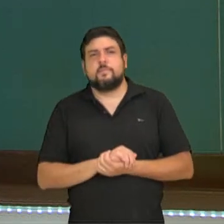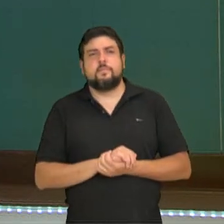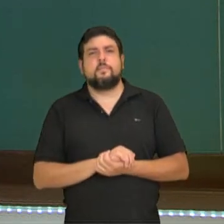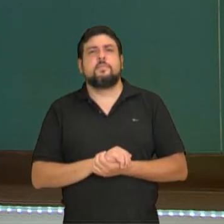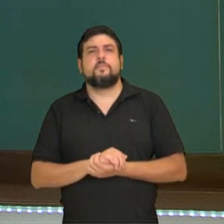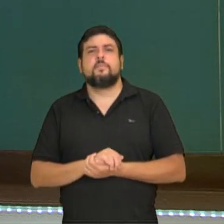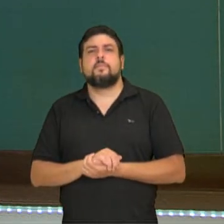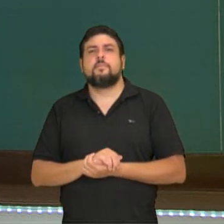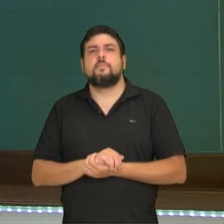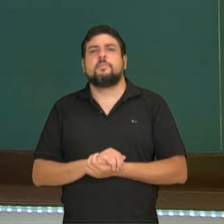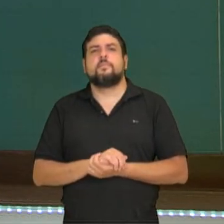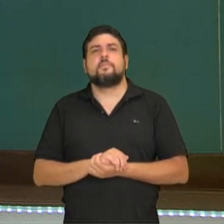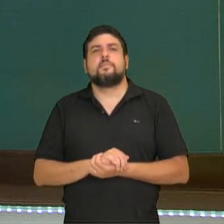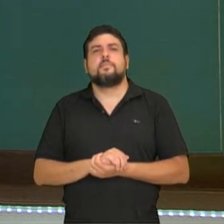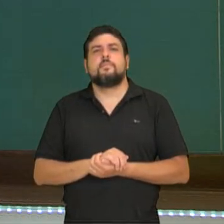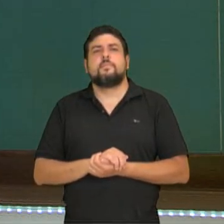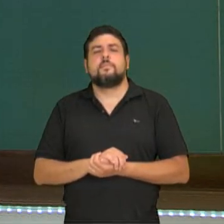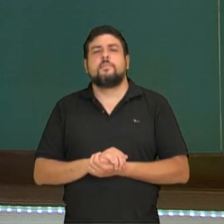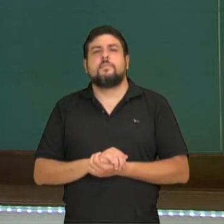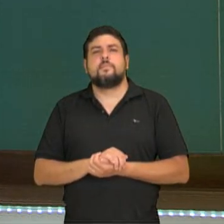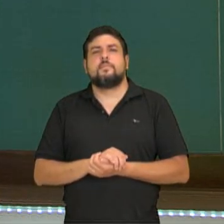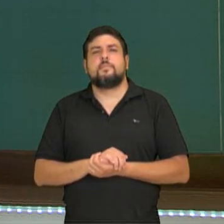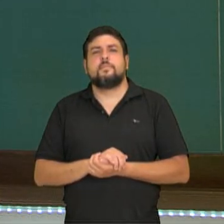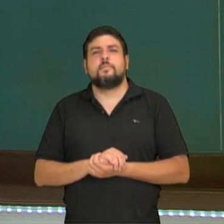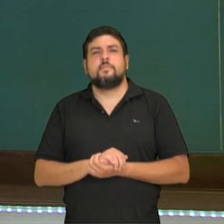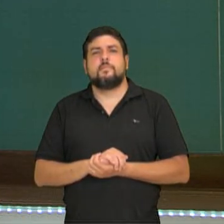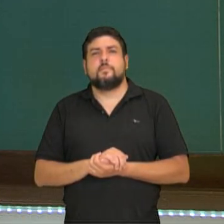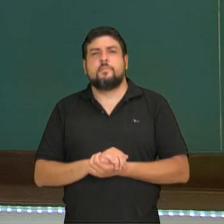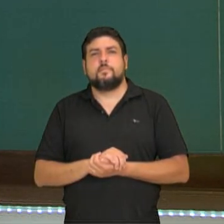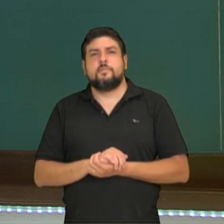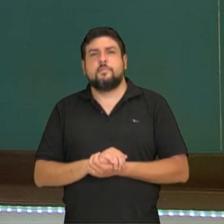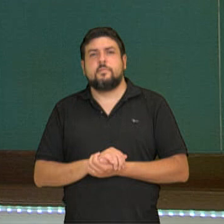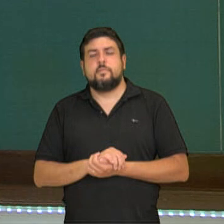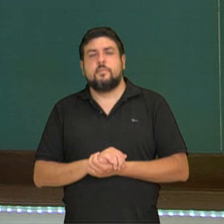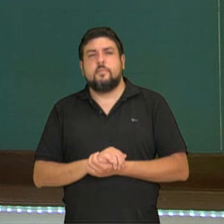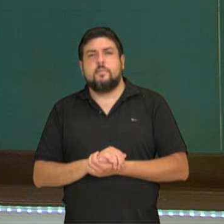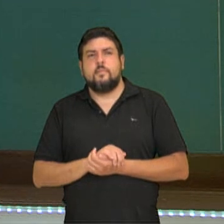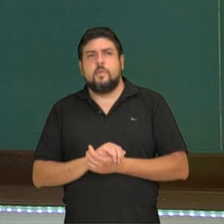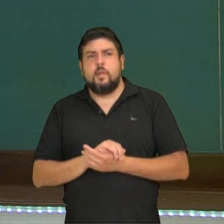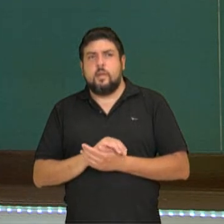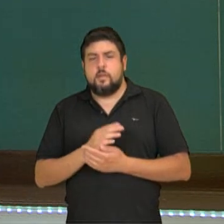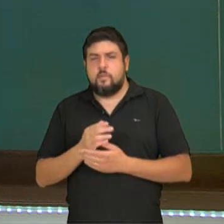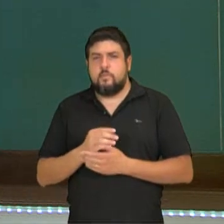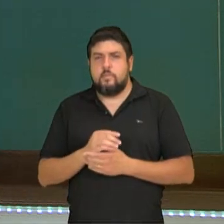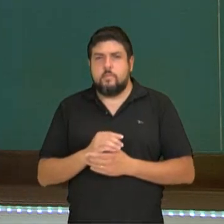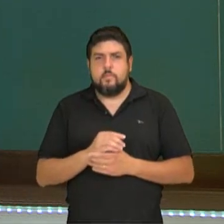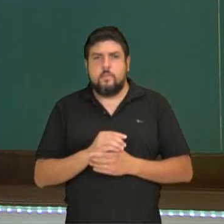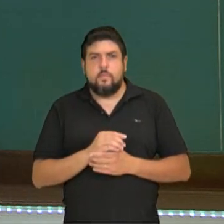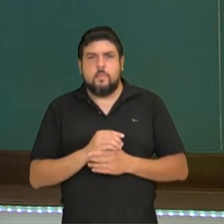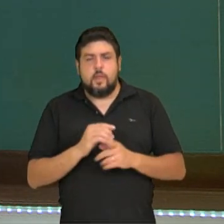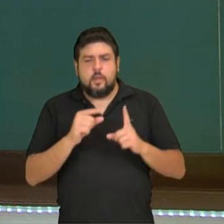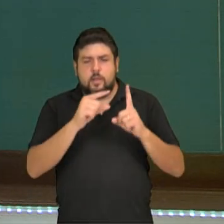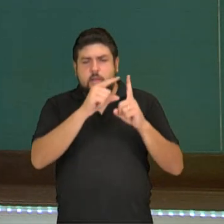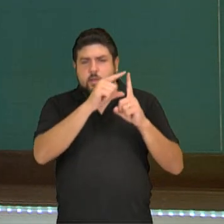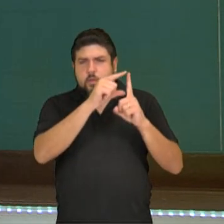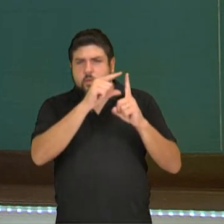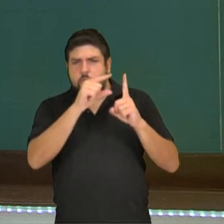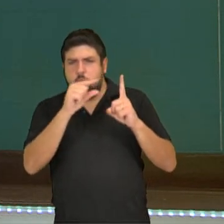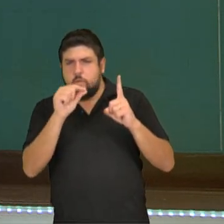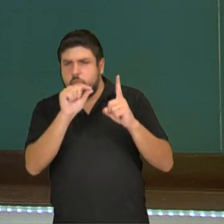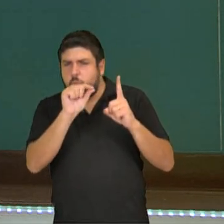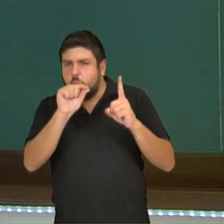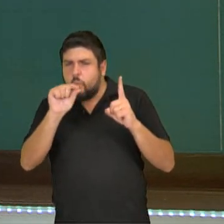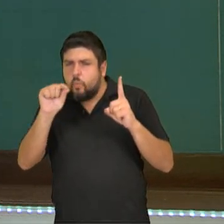Então isso aqui vai auxiliar a gente nessa leitura. Então, geralmente, quando tem esse símbolo, que são os símbolos que são utilizados em todas